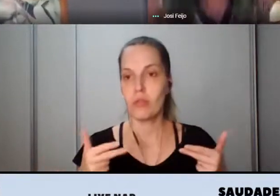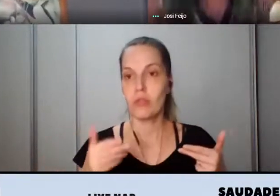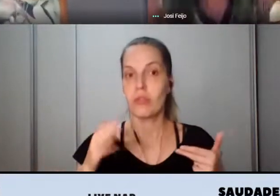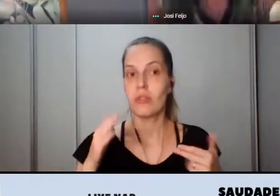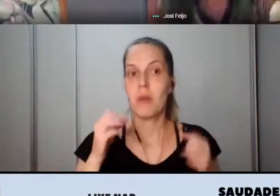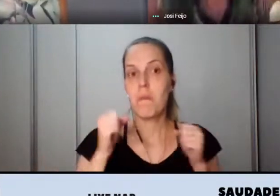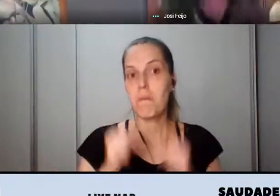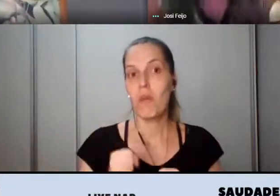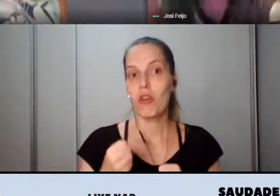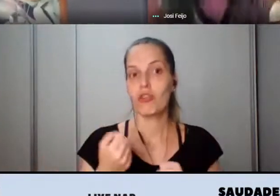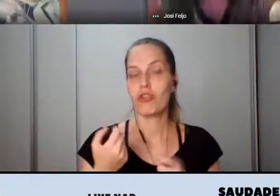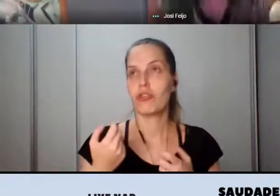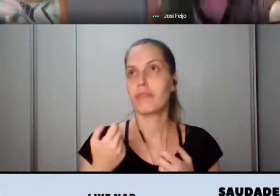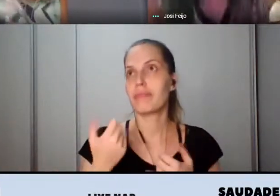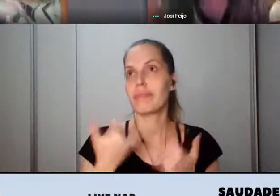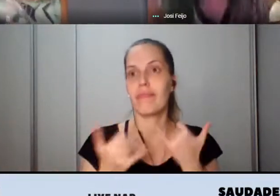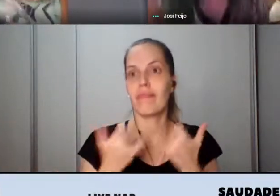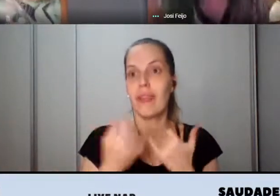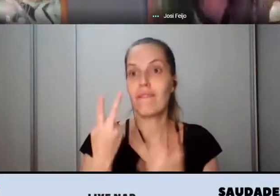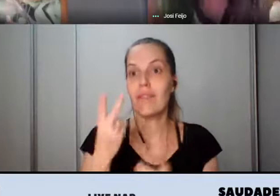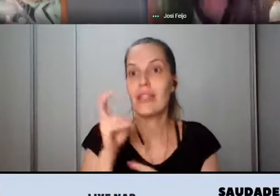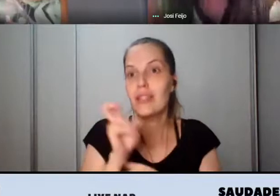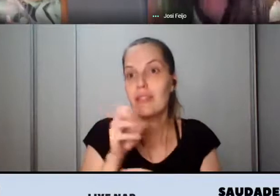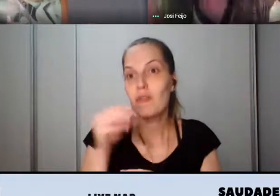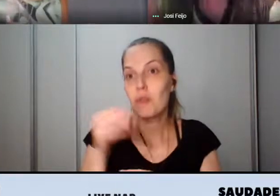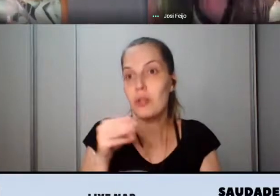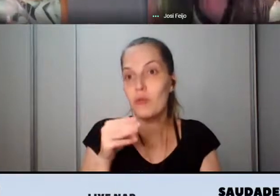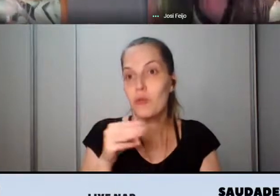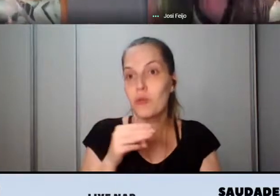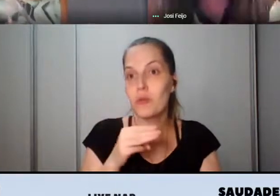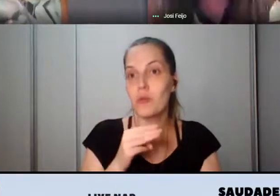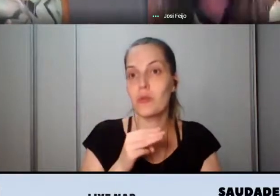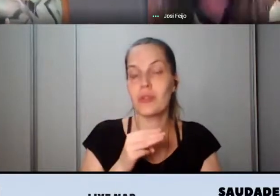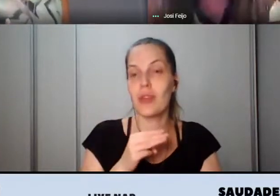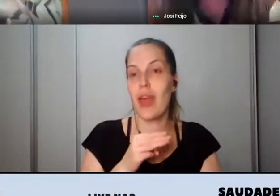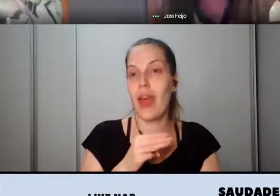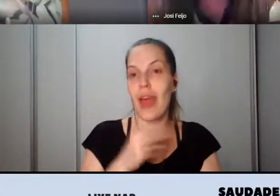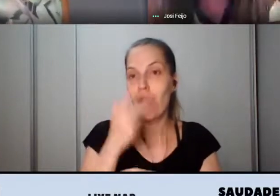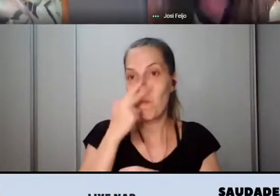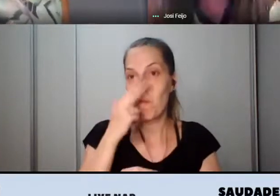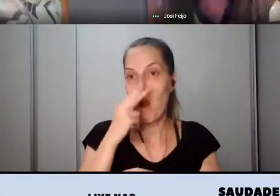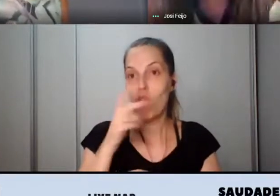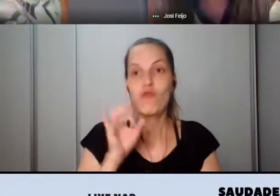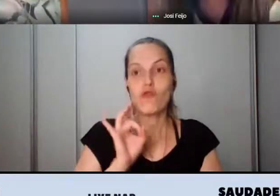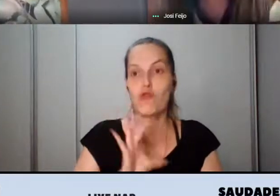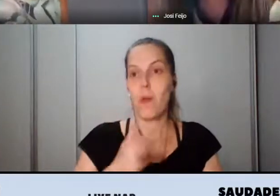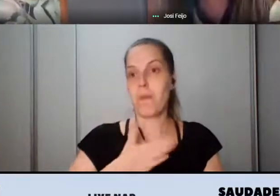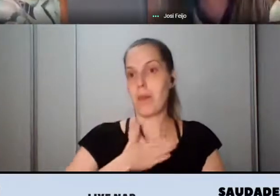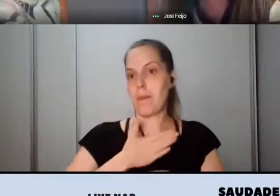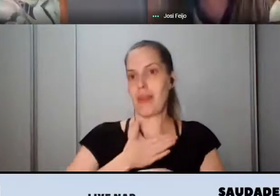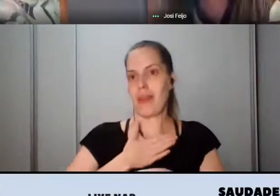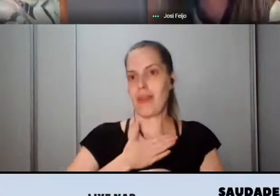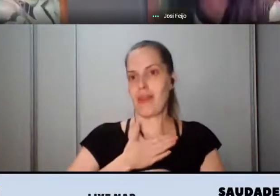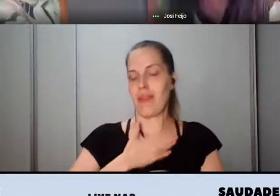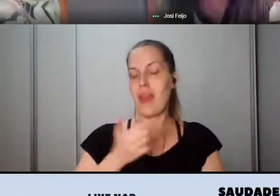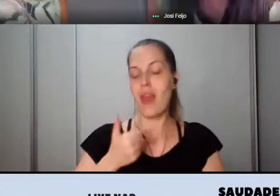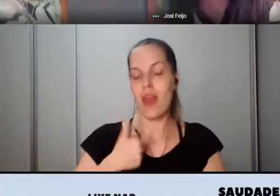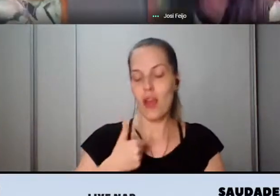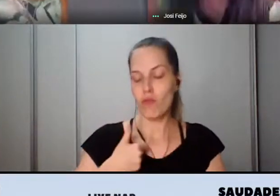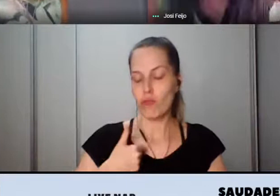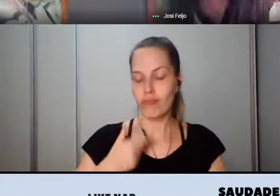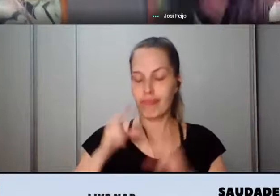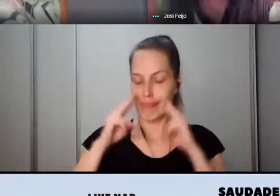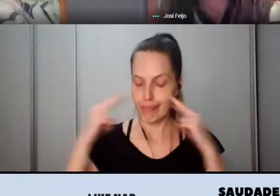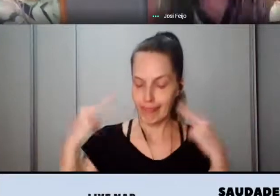minutos individuais, né? Assim, isso que a gente está trazendo e